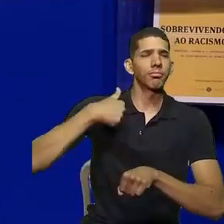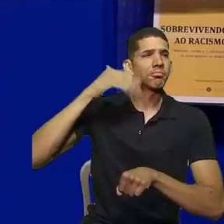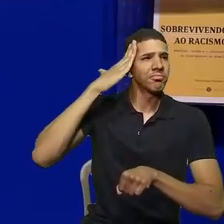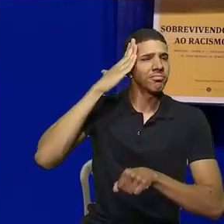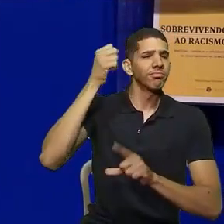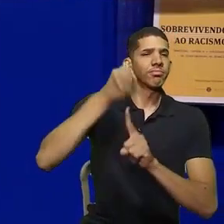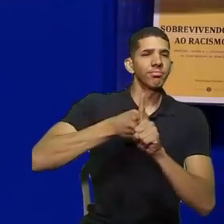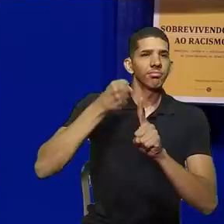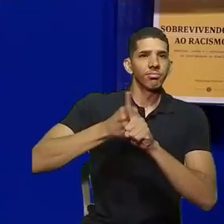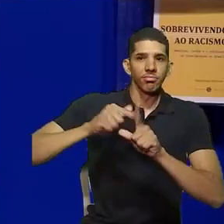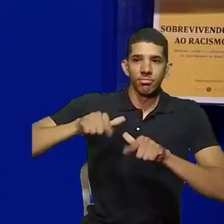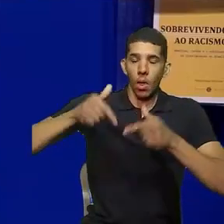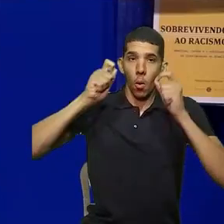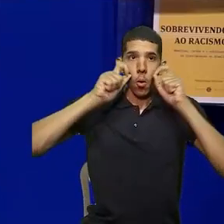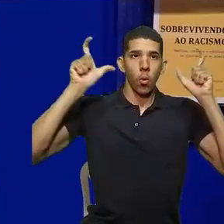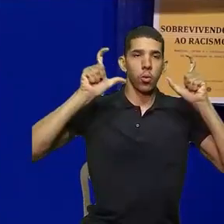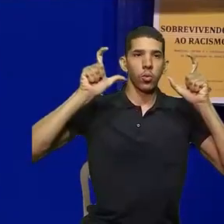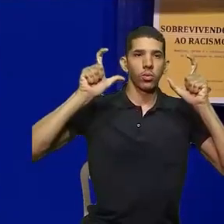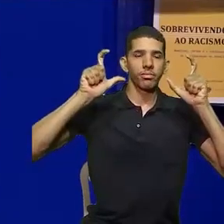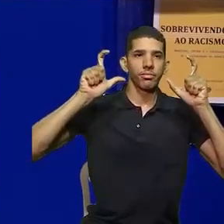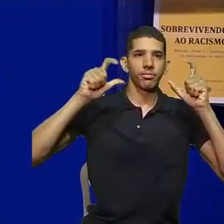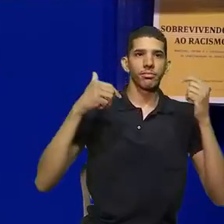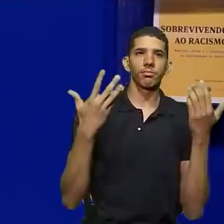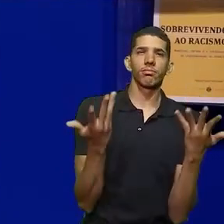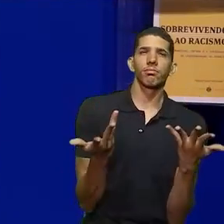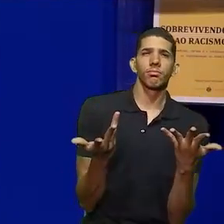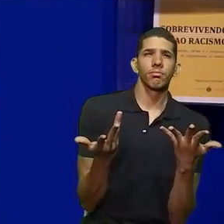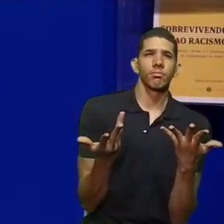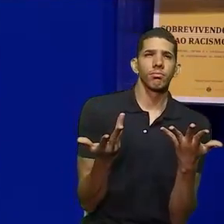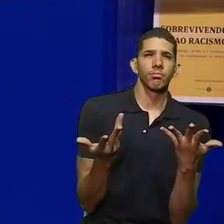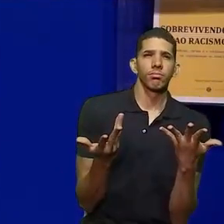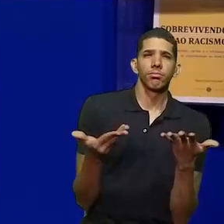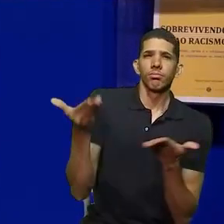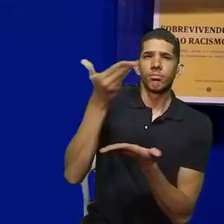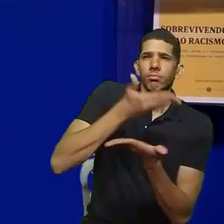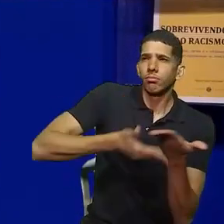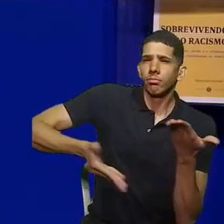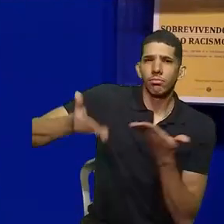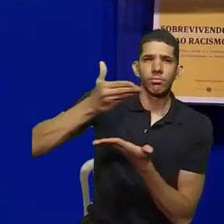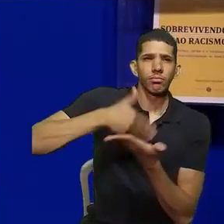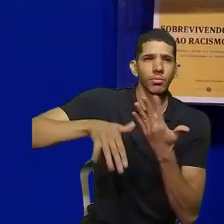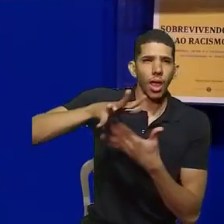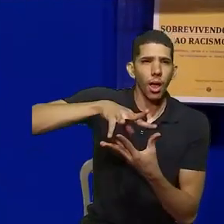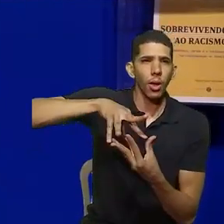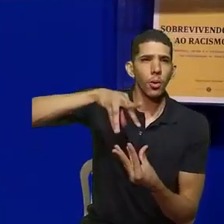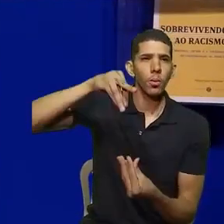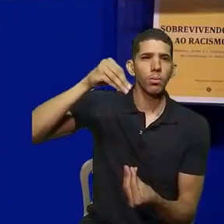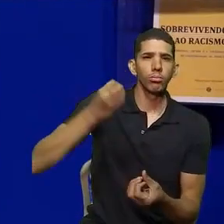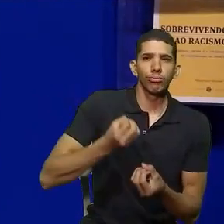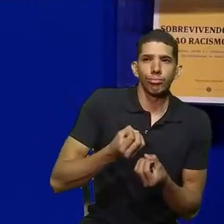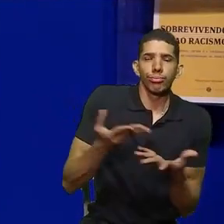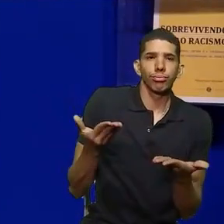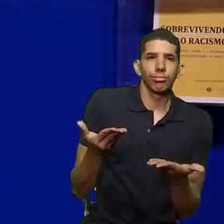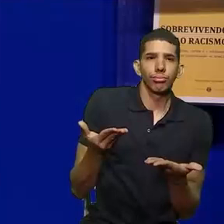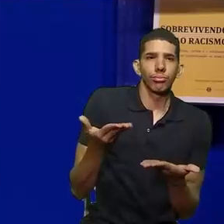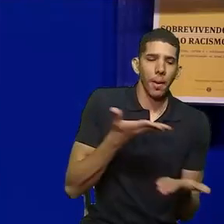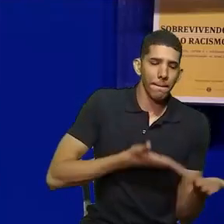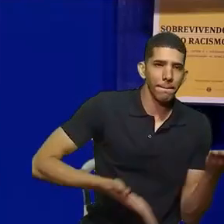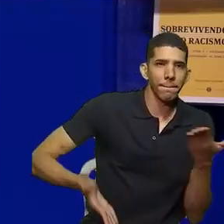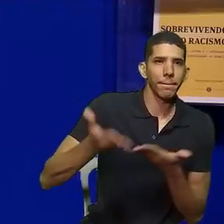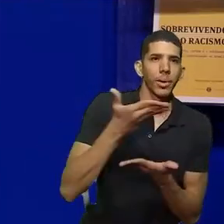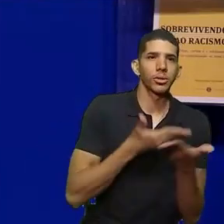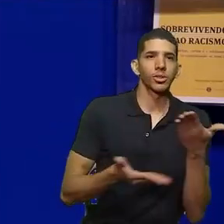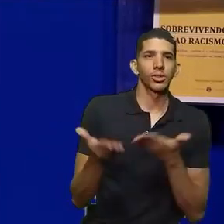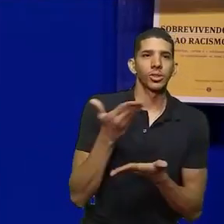escancaradamente aberto, os passos assuntados, a alma no gesto, o lançar de mãos, E o